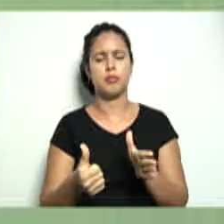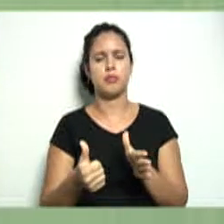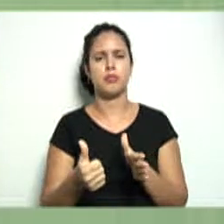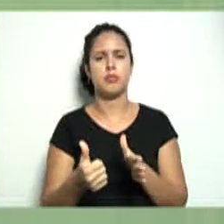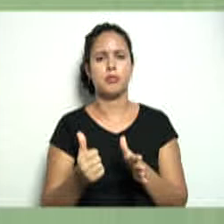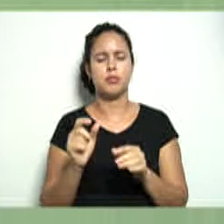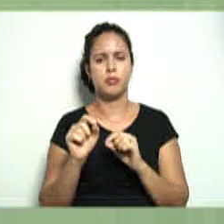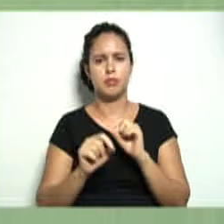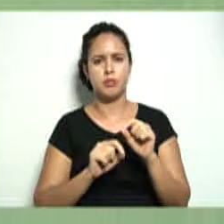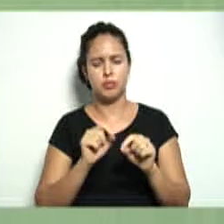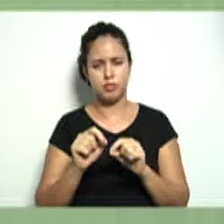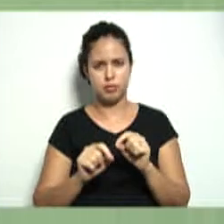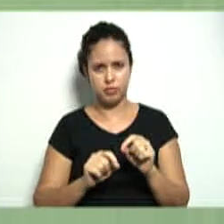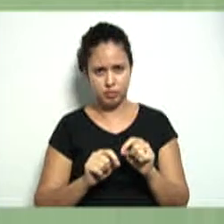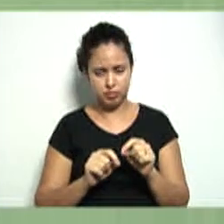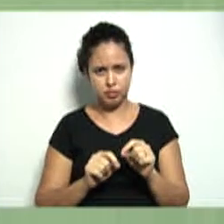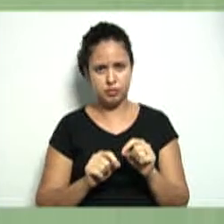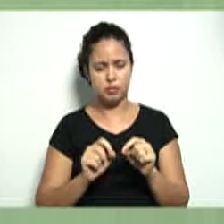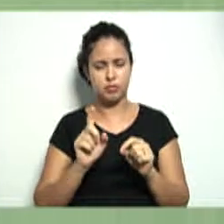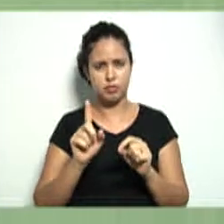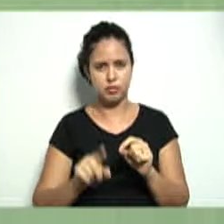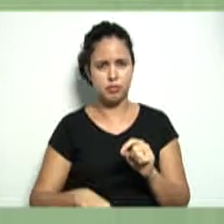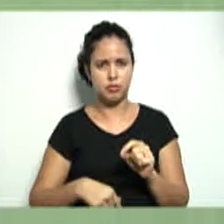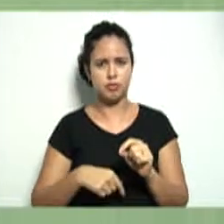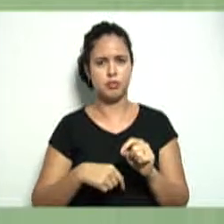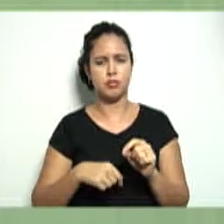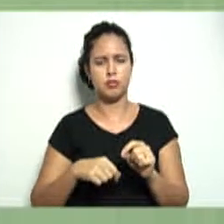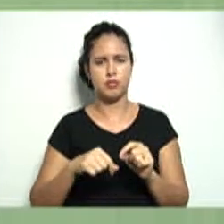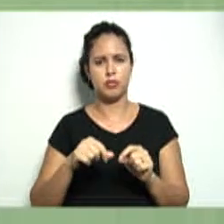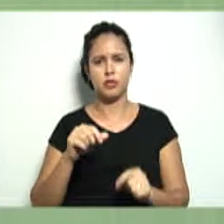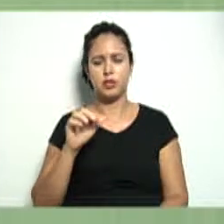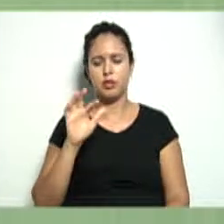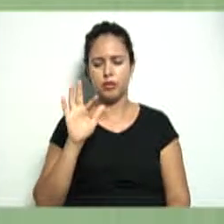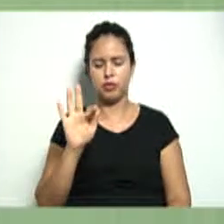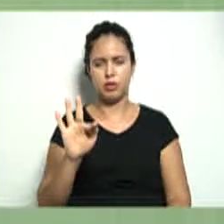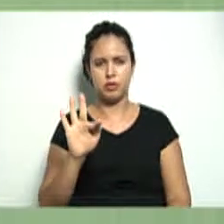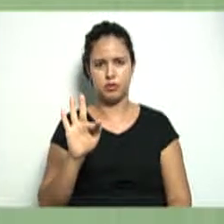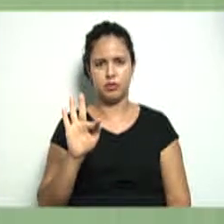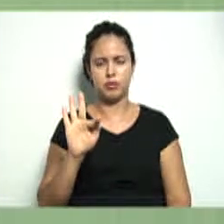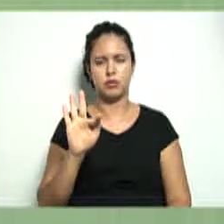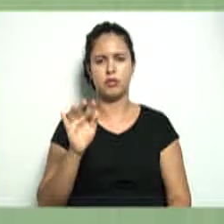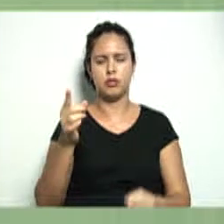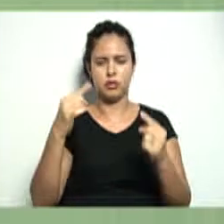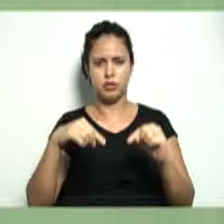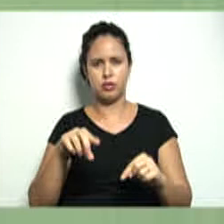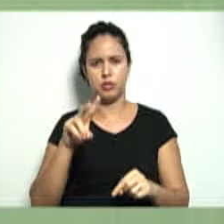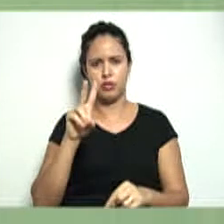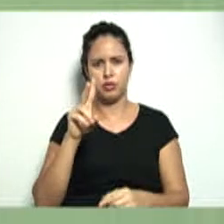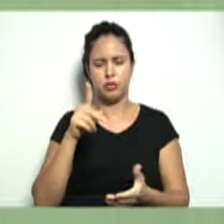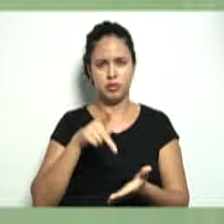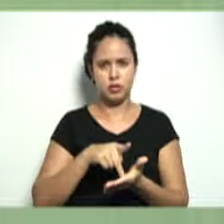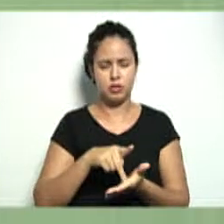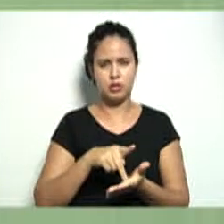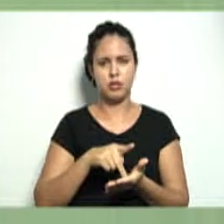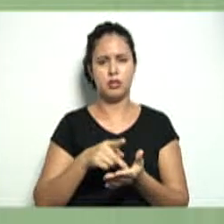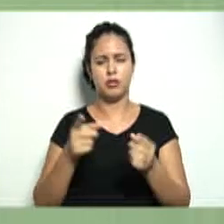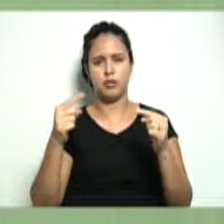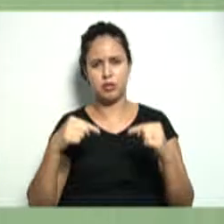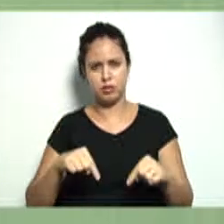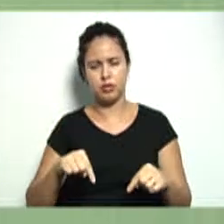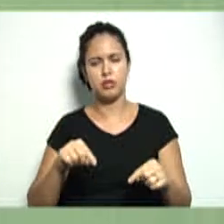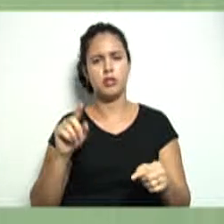dessa série de afirmações, a primeira foi falsa, a segunda foi verdadeira e a terceira também